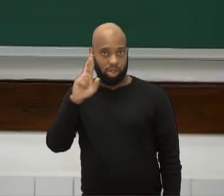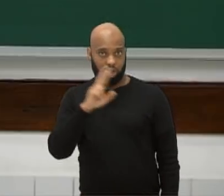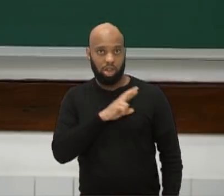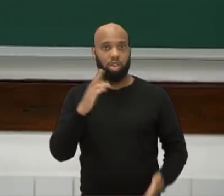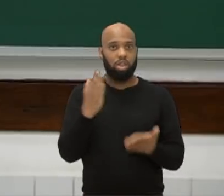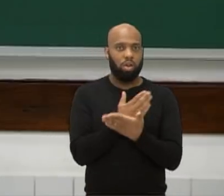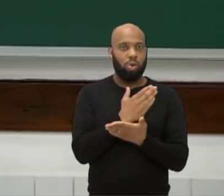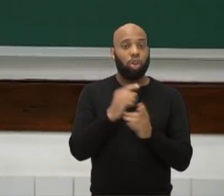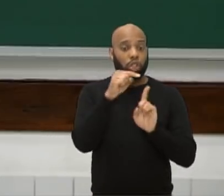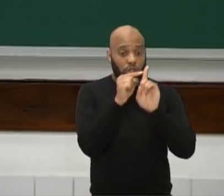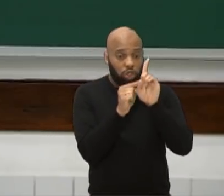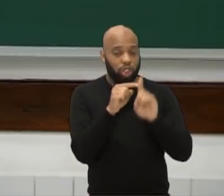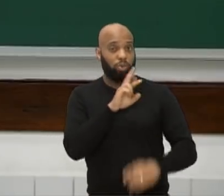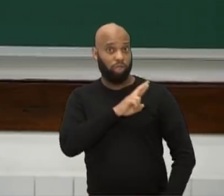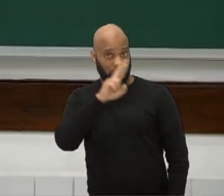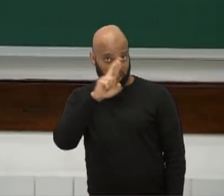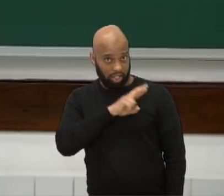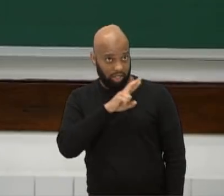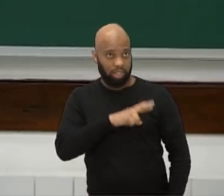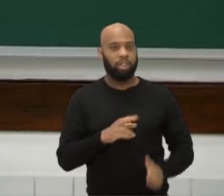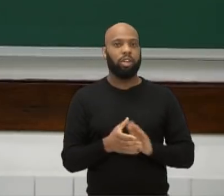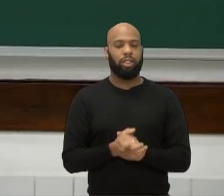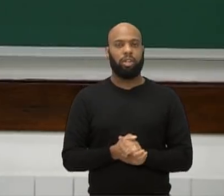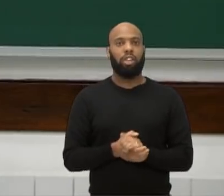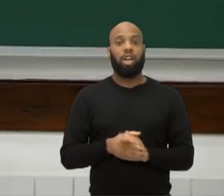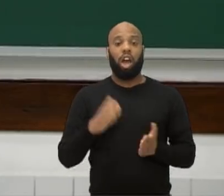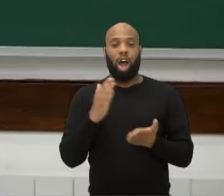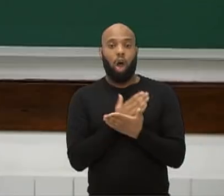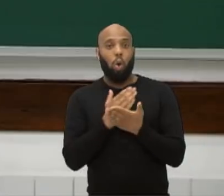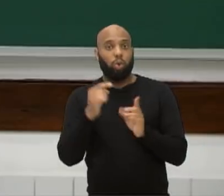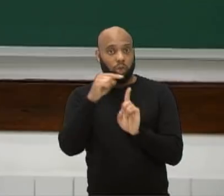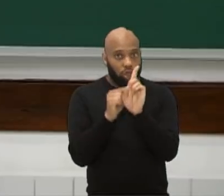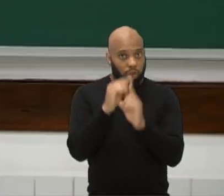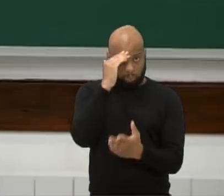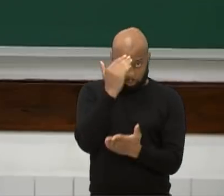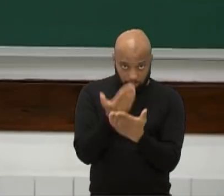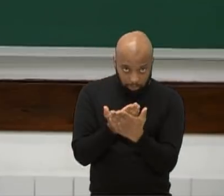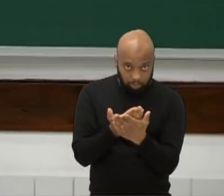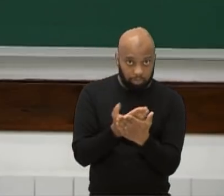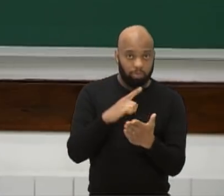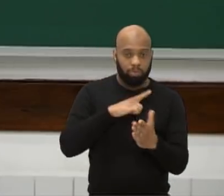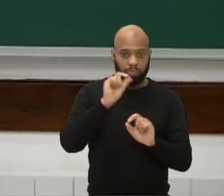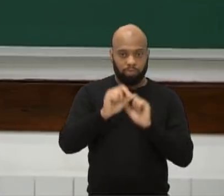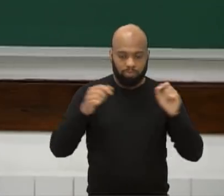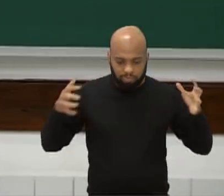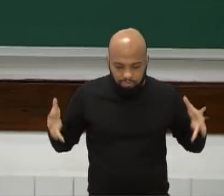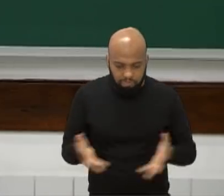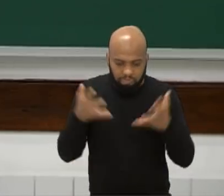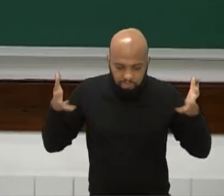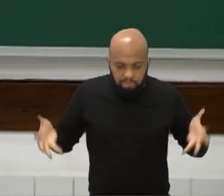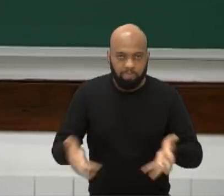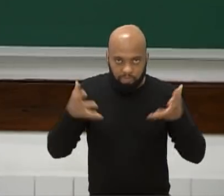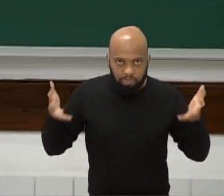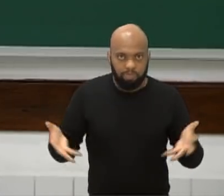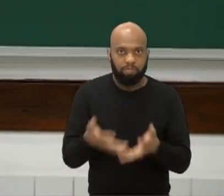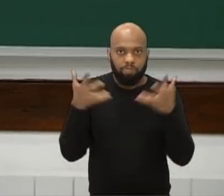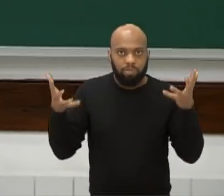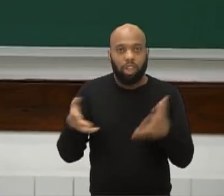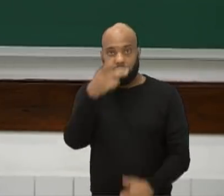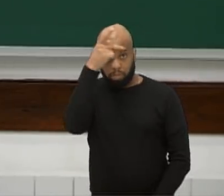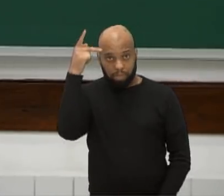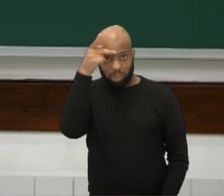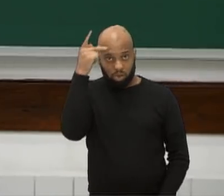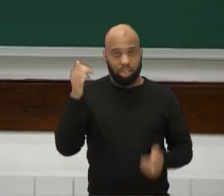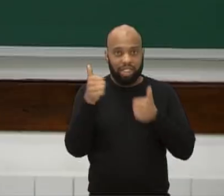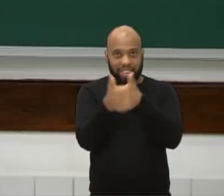algumas denominações, algumas crenças, elas estimulam, elas incentivam que os seus